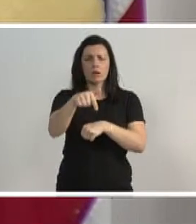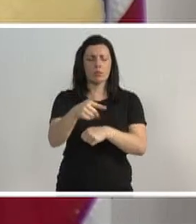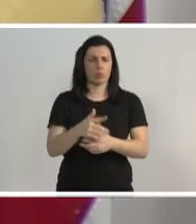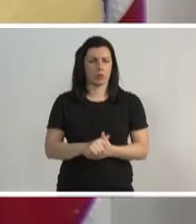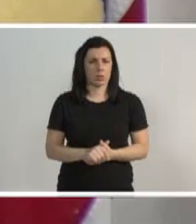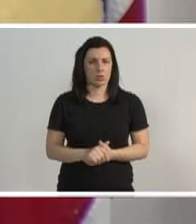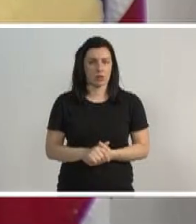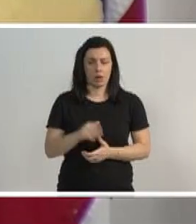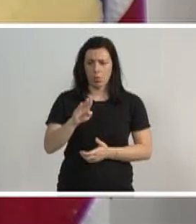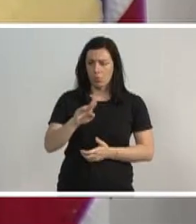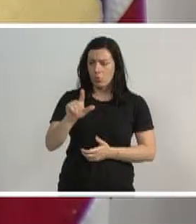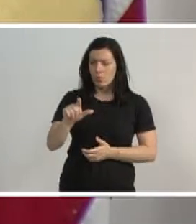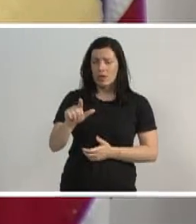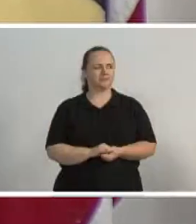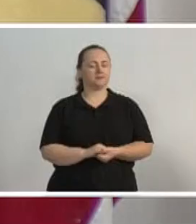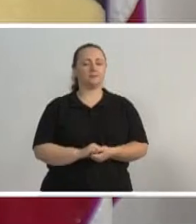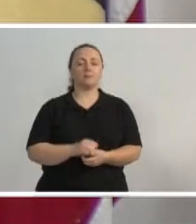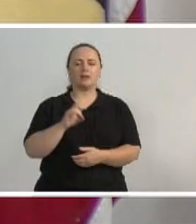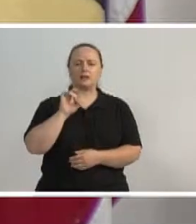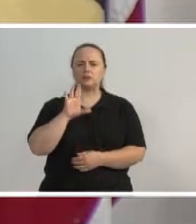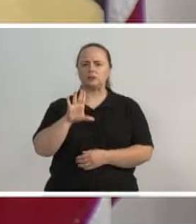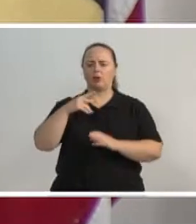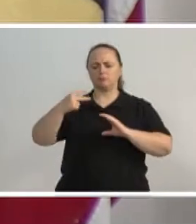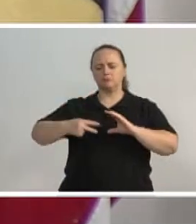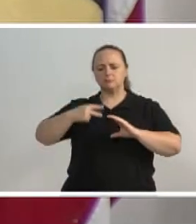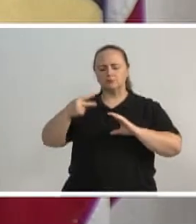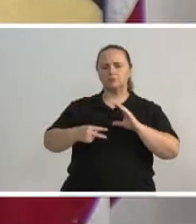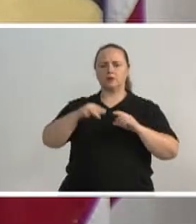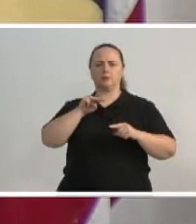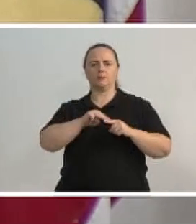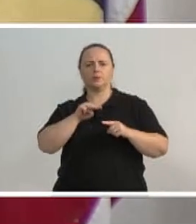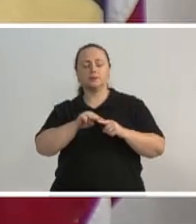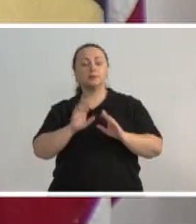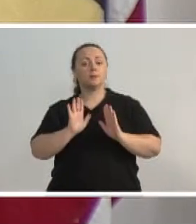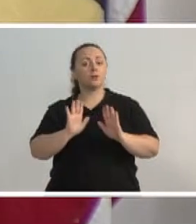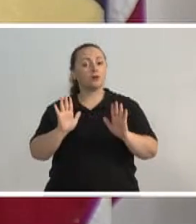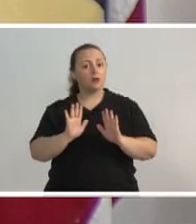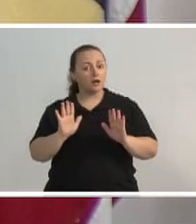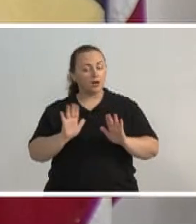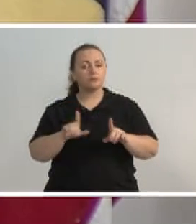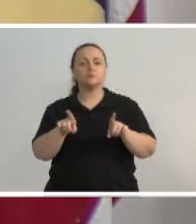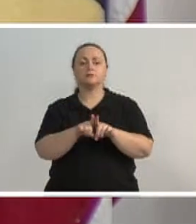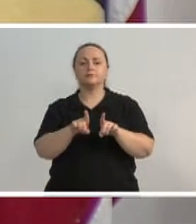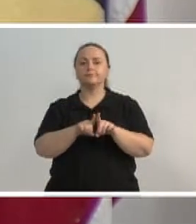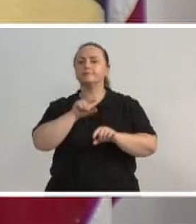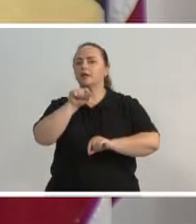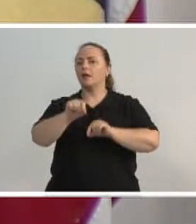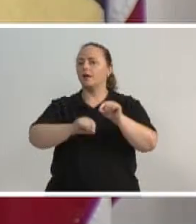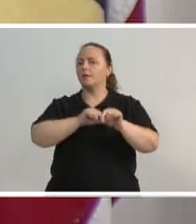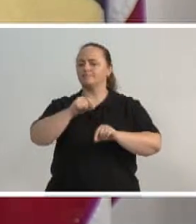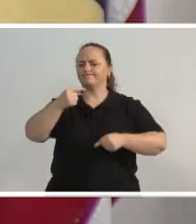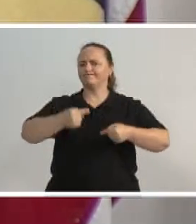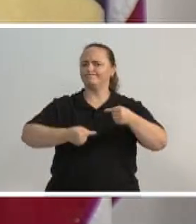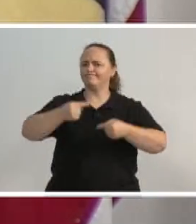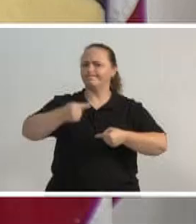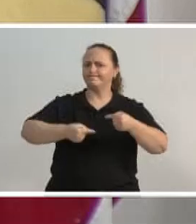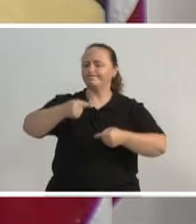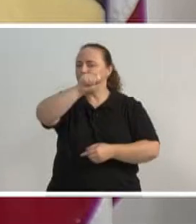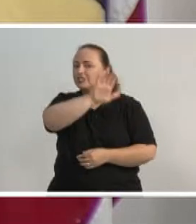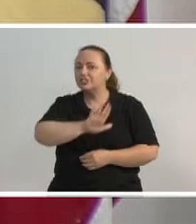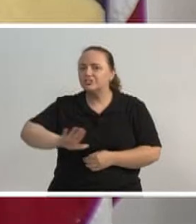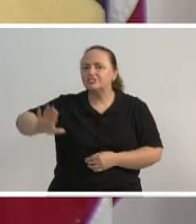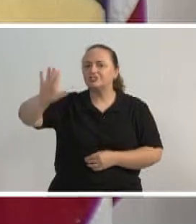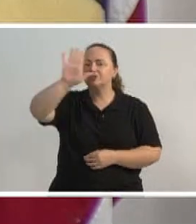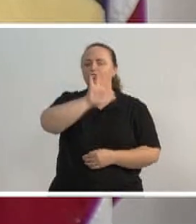para a próxima legislatura. Já a vereadora Helenice Luqueta falou sobre ações para melhorar a qualidade de vida de pessoas com